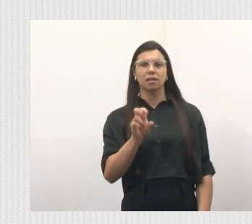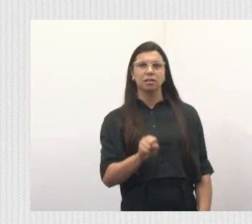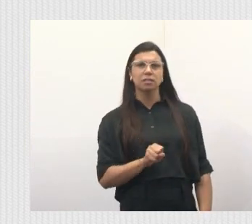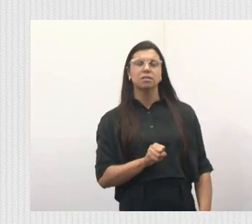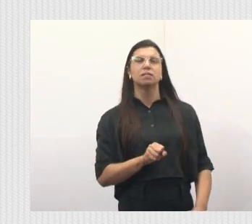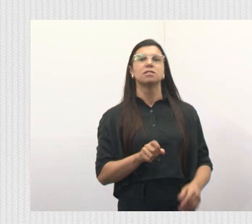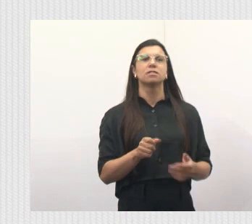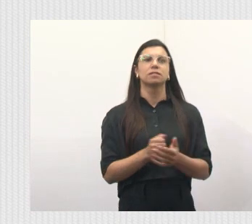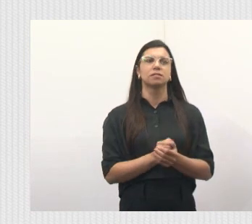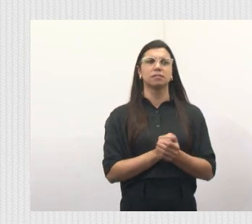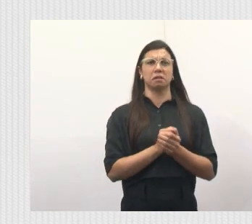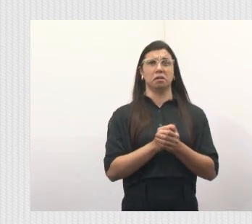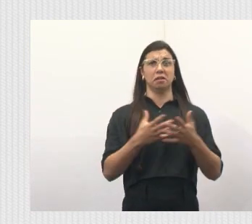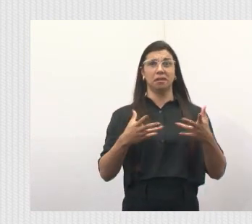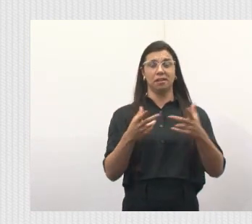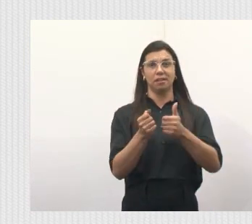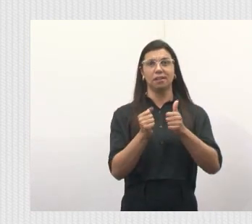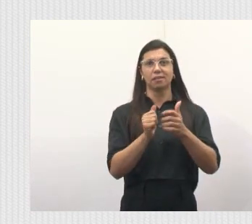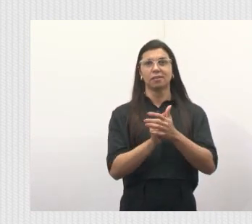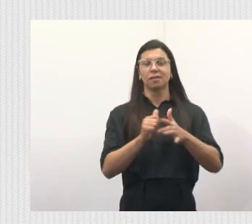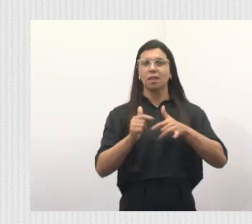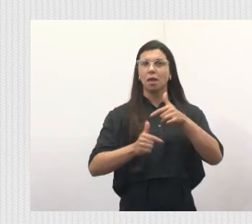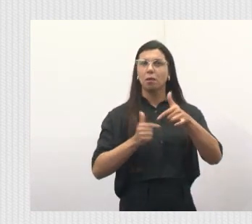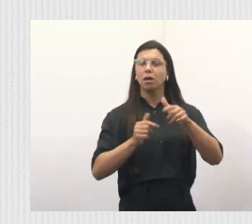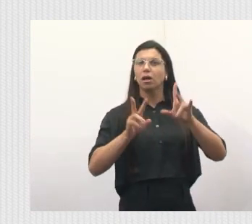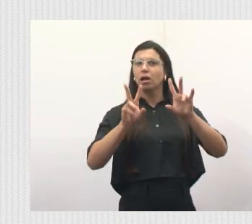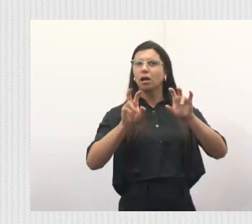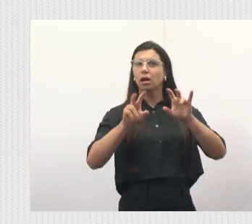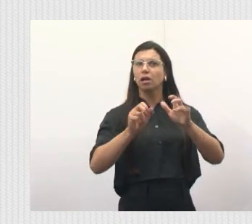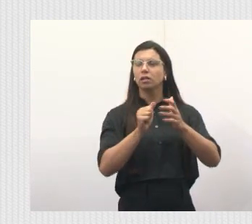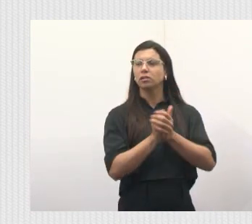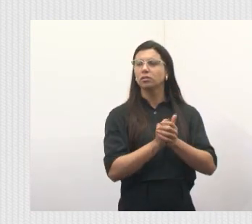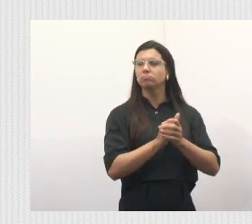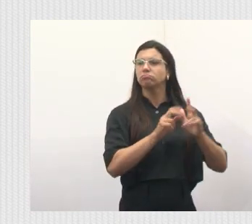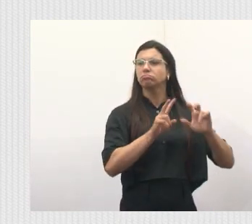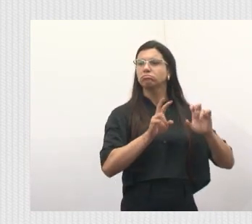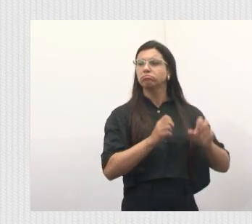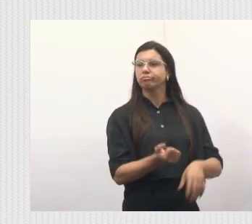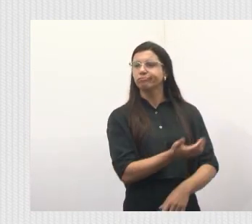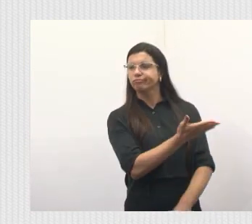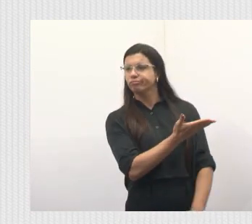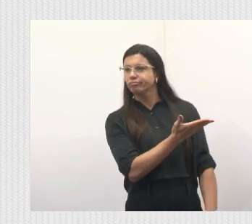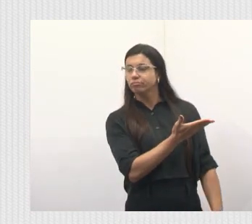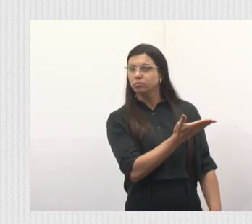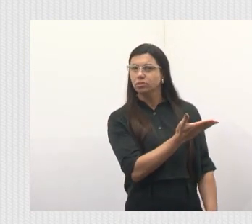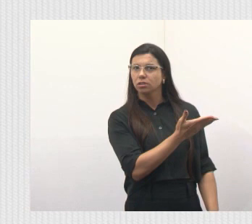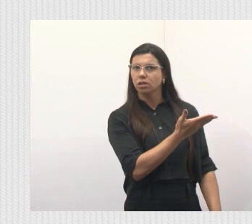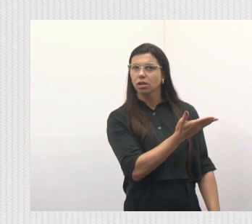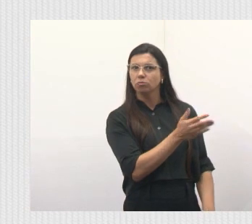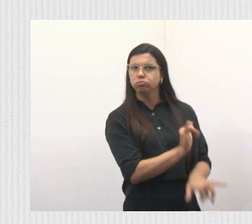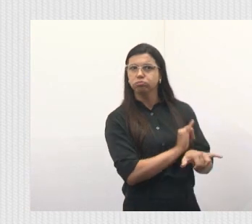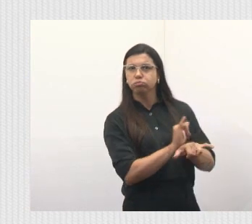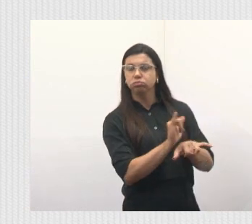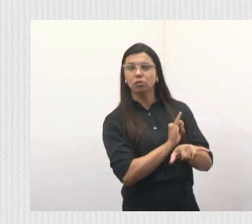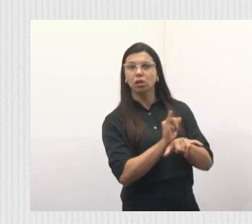de carreira, que vai trabalhar os temas mercado de trabalho, currículo assertivo, LinkedIn estratégico,